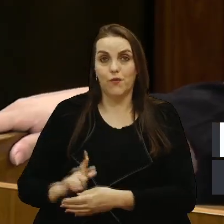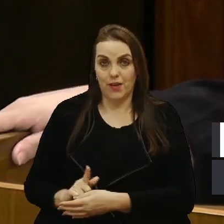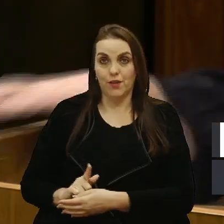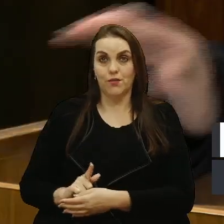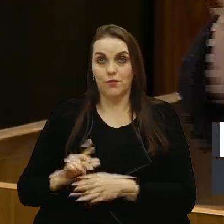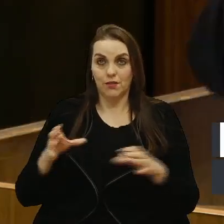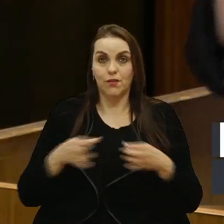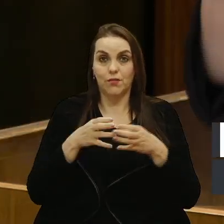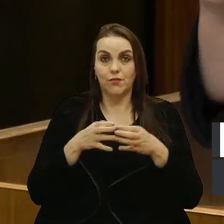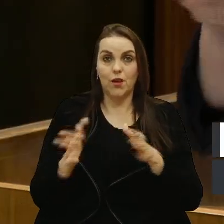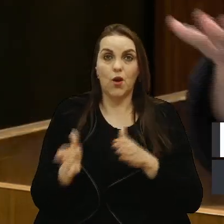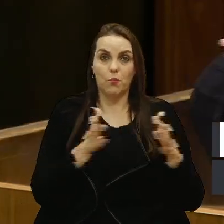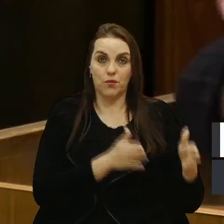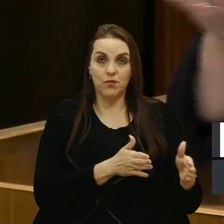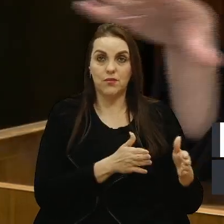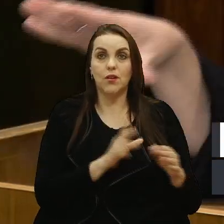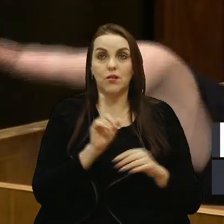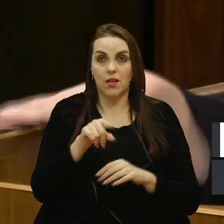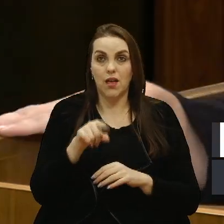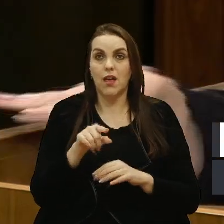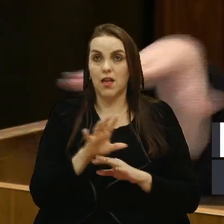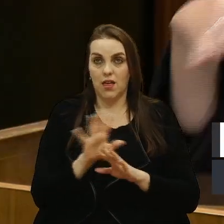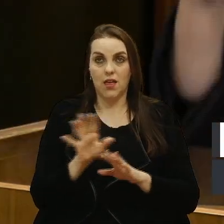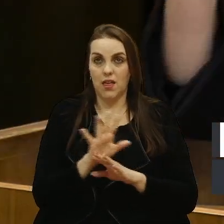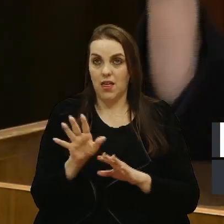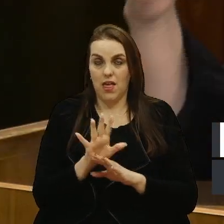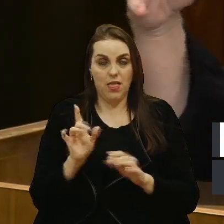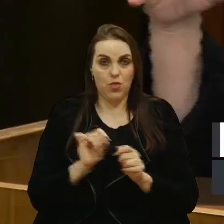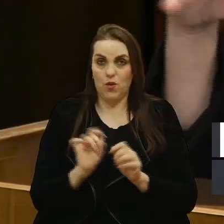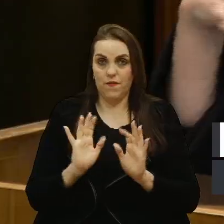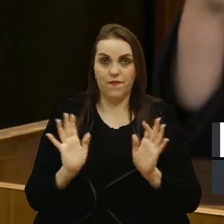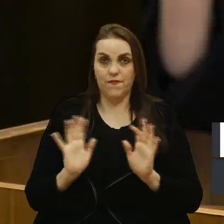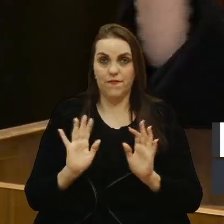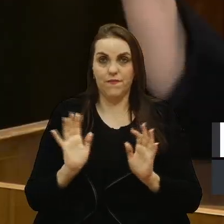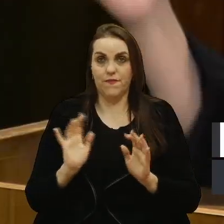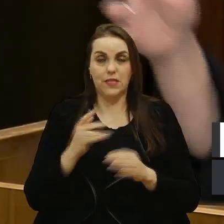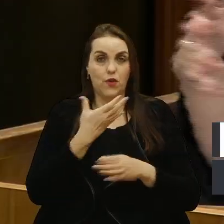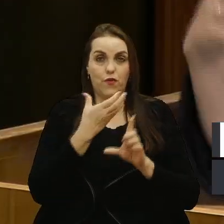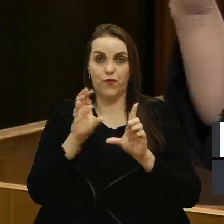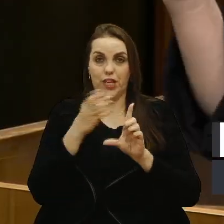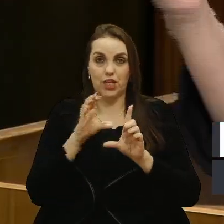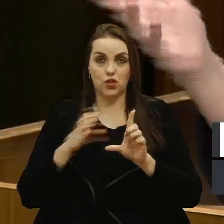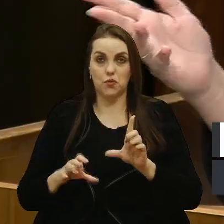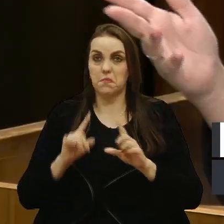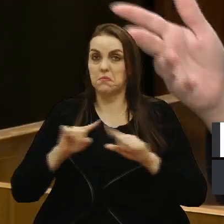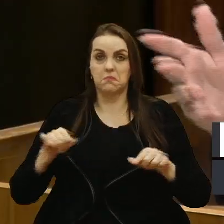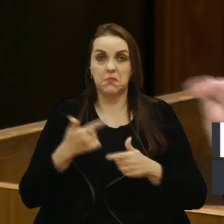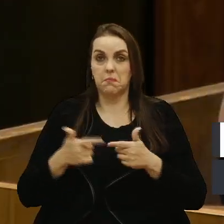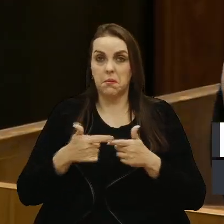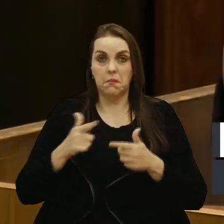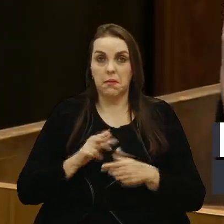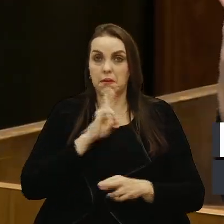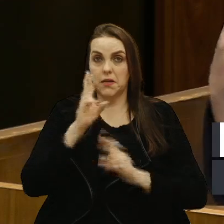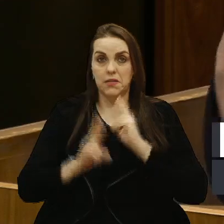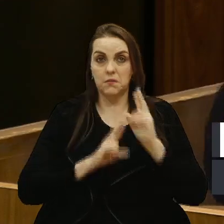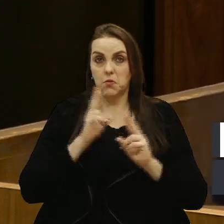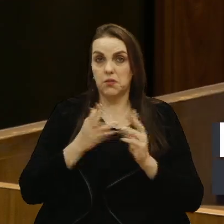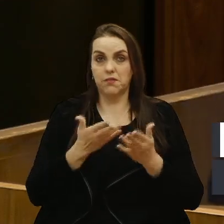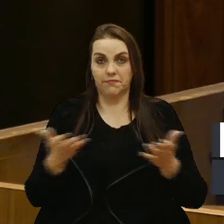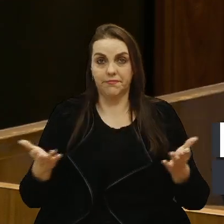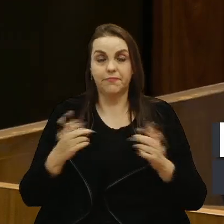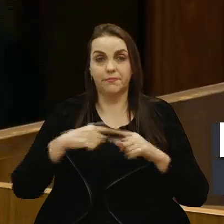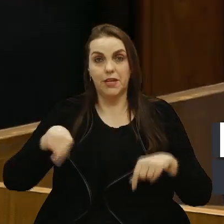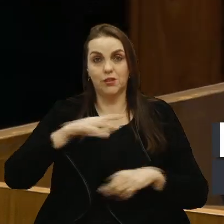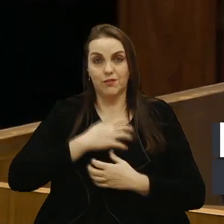é a oposição, então só deixar, não fiz as questões de vídeo, mas não teria problema nenhum em responder a isso, mas a gente